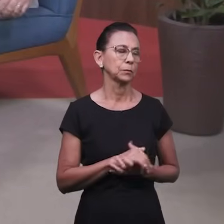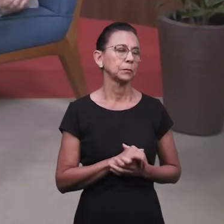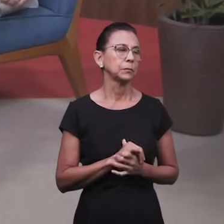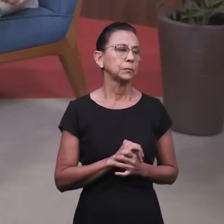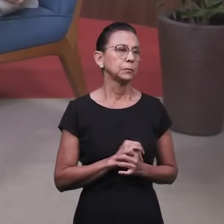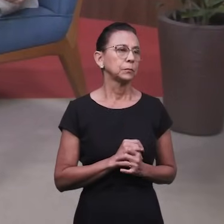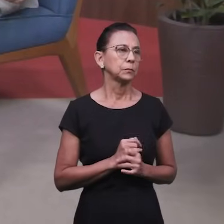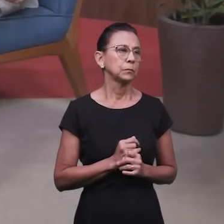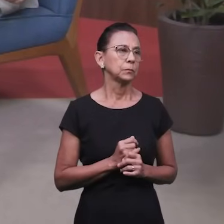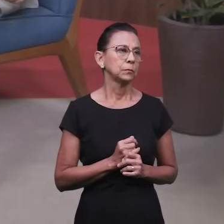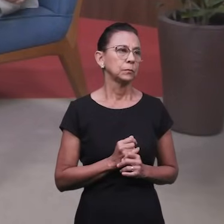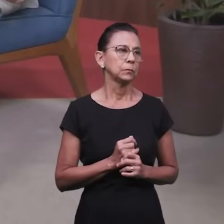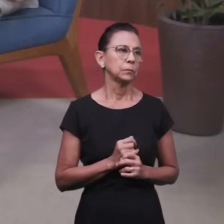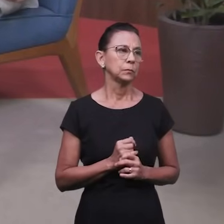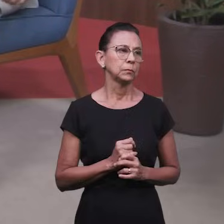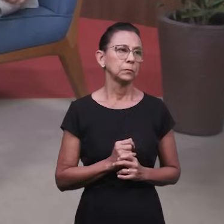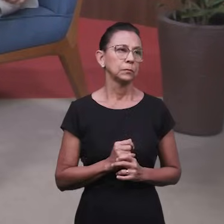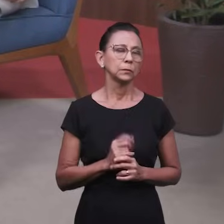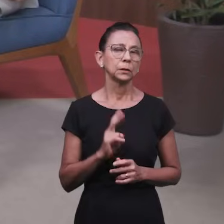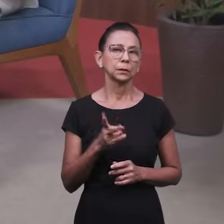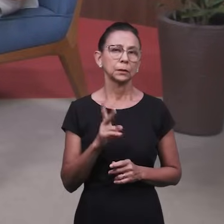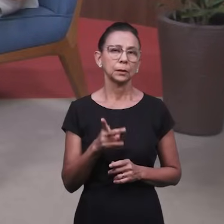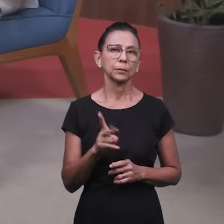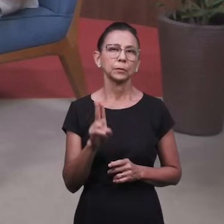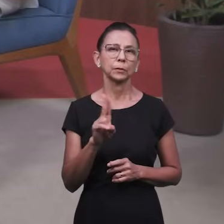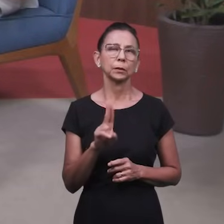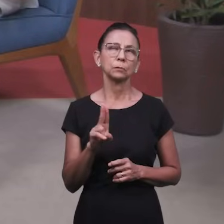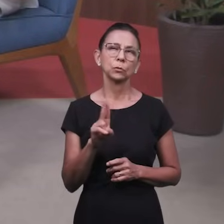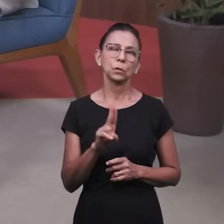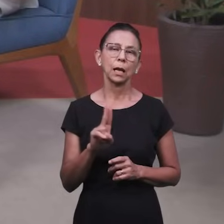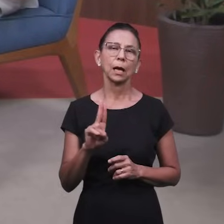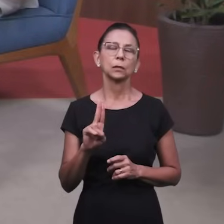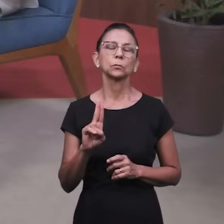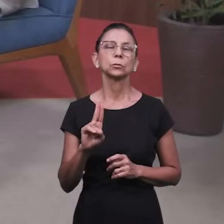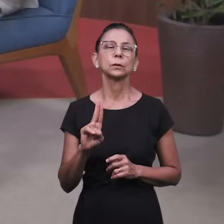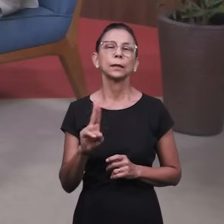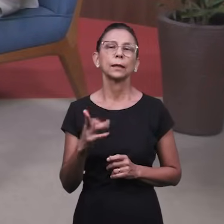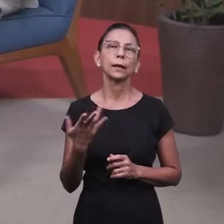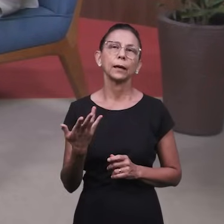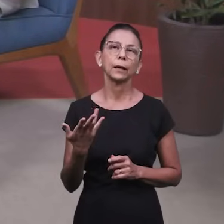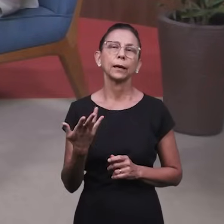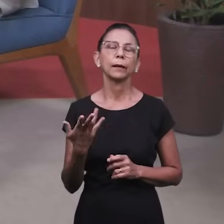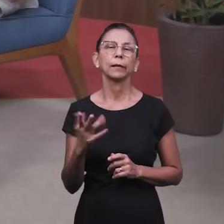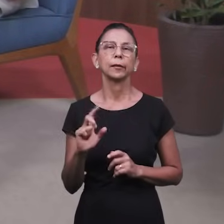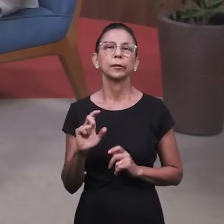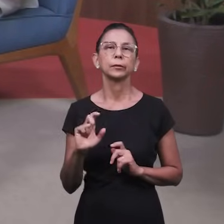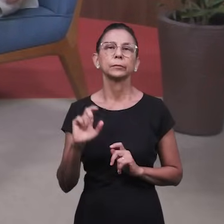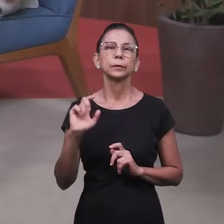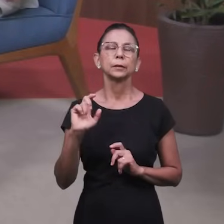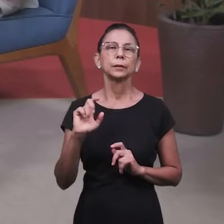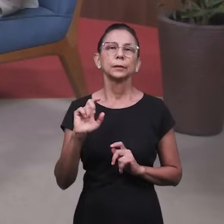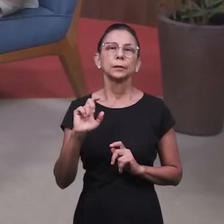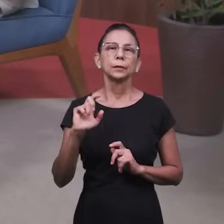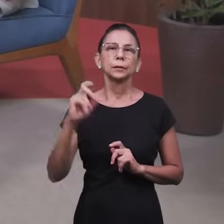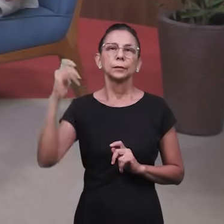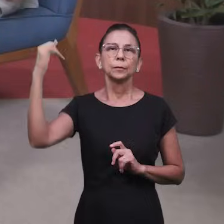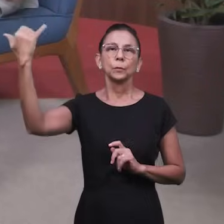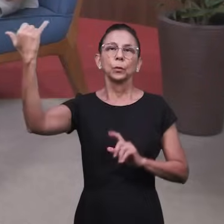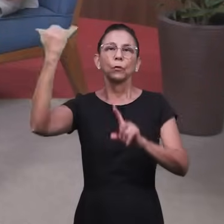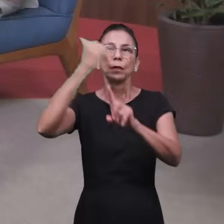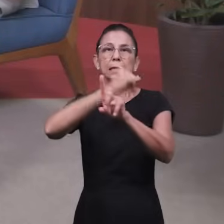gente tem falado muito sobre a expressão marcadores proféticos, né? E esses marcadores